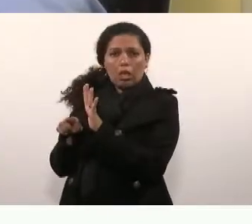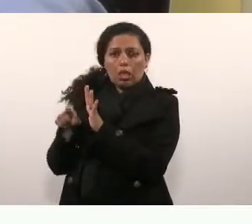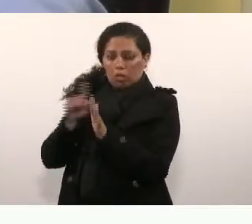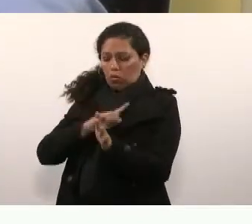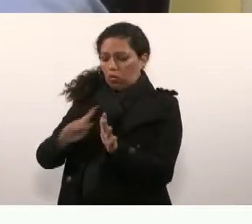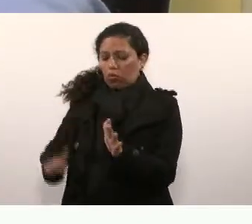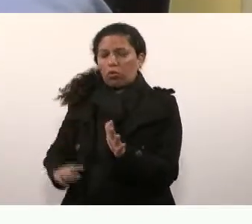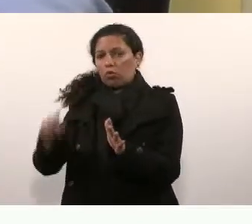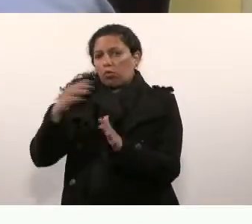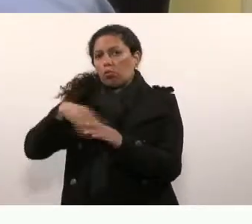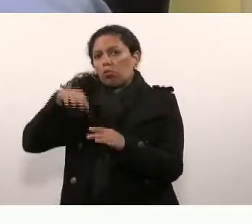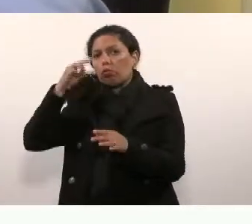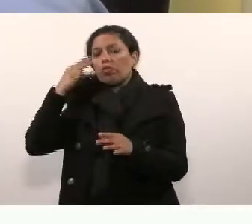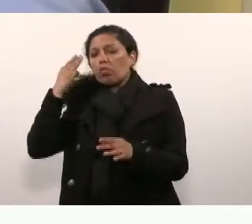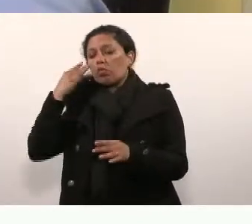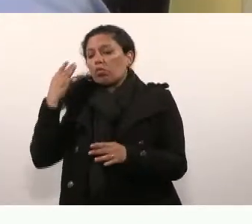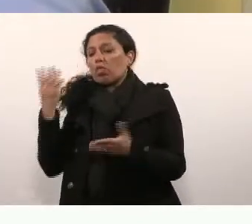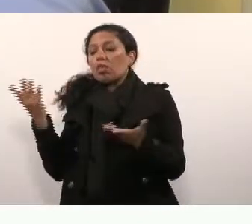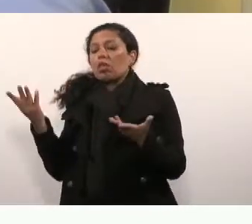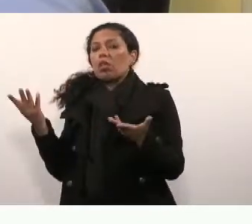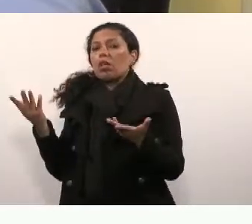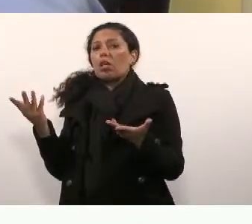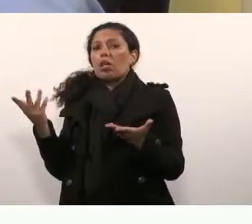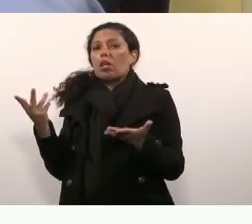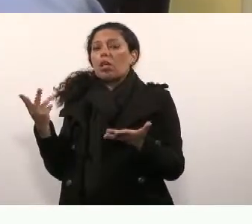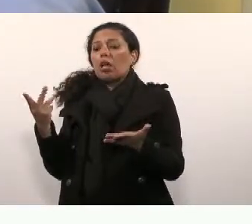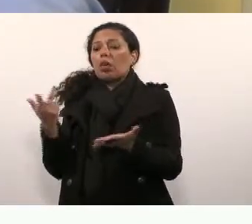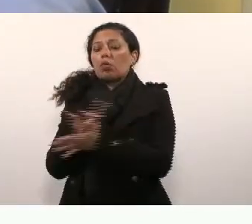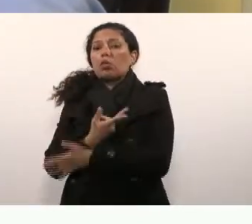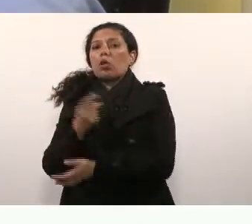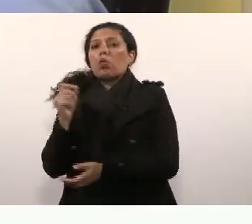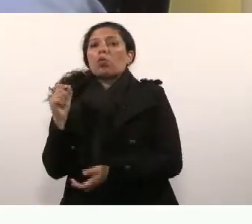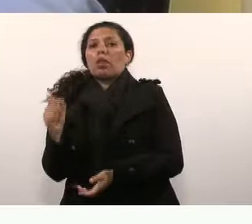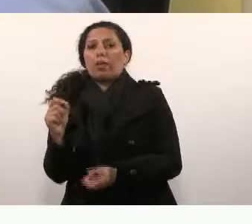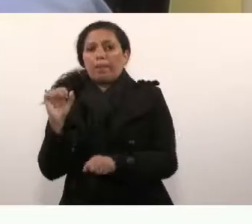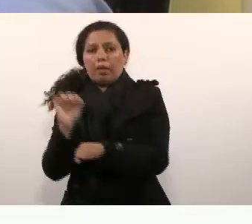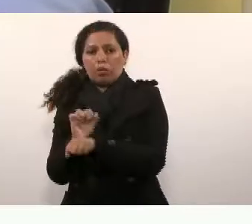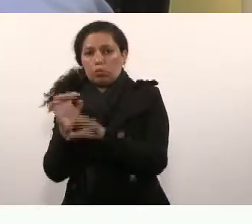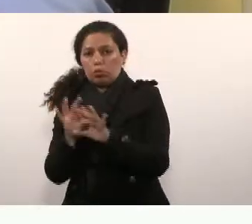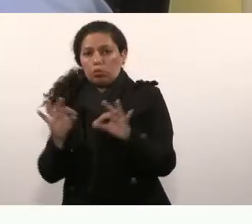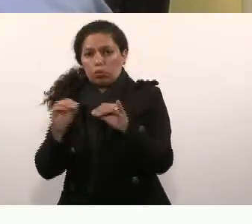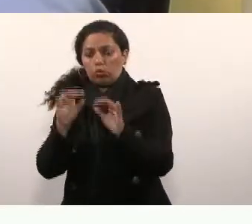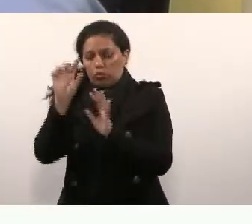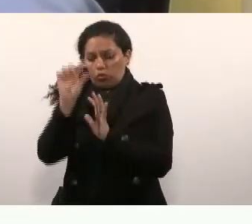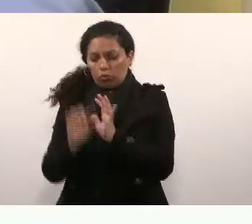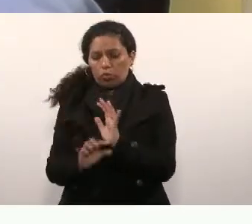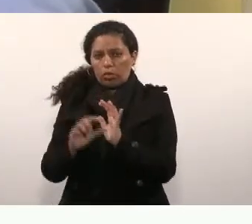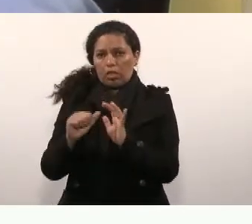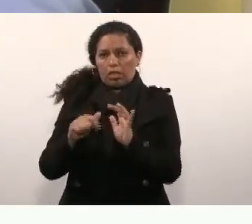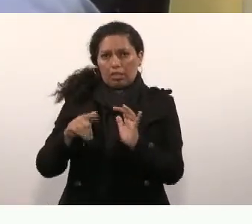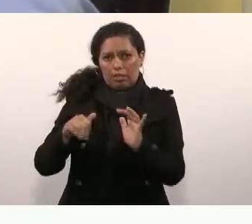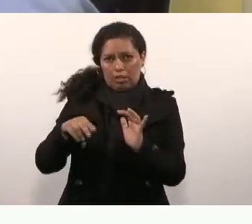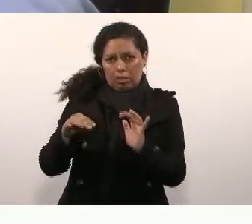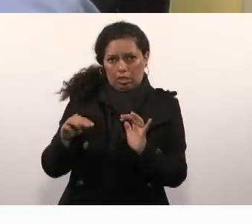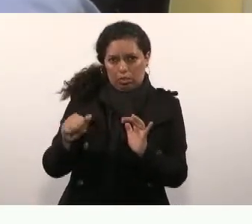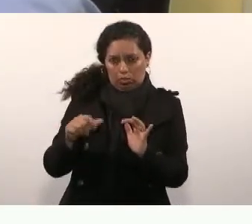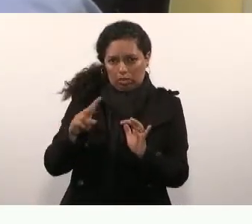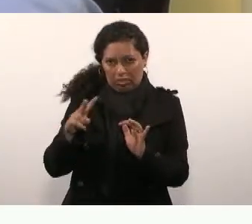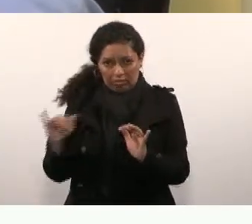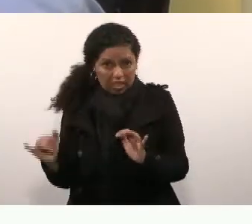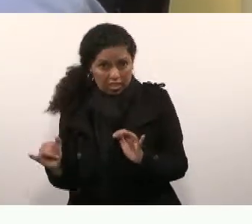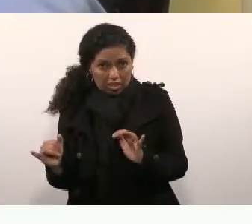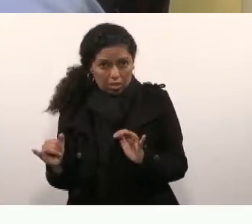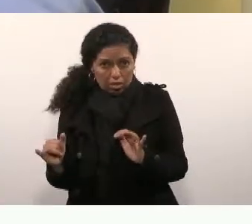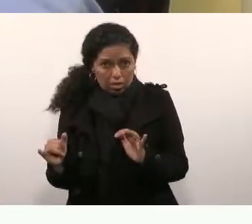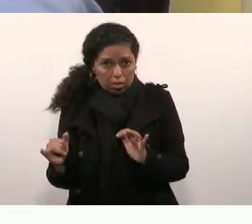está isso. Parece que ele tinha essa motivação e tinha essa intenção mesmo de fazer essa redução da alíquota, mas até agora eu não vi em lugar